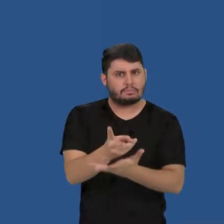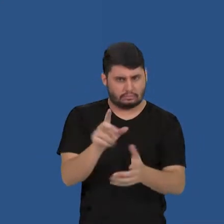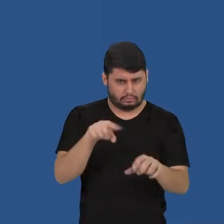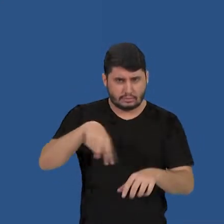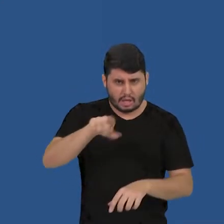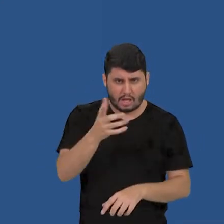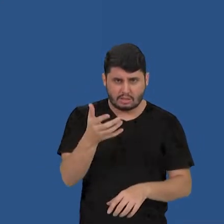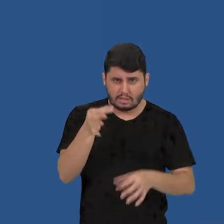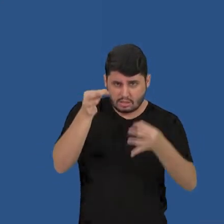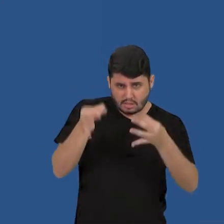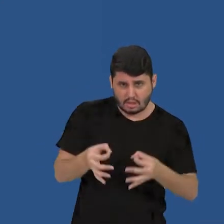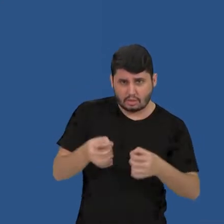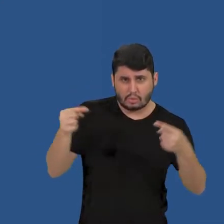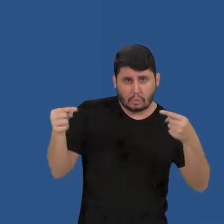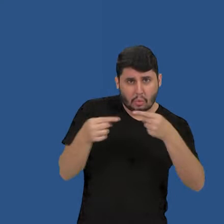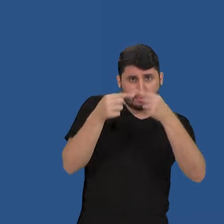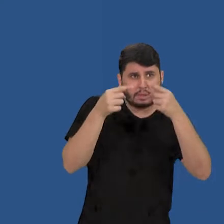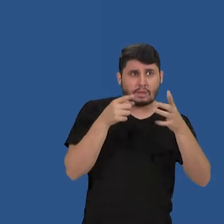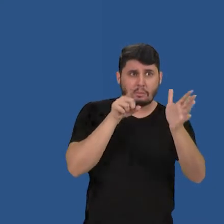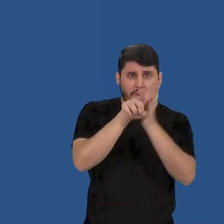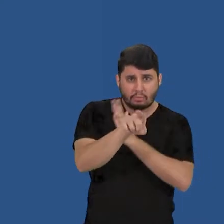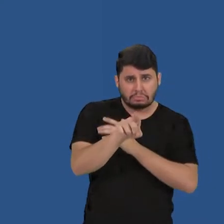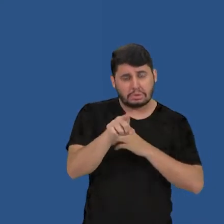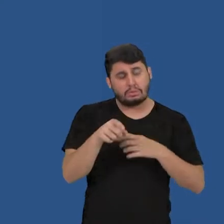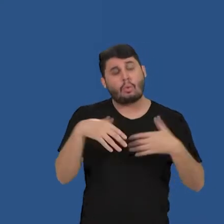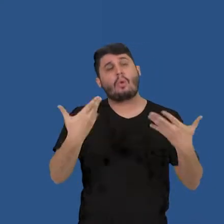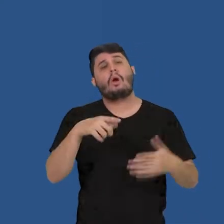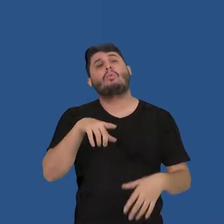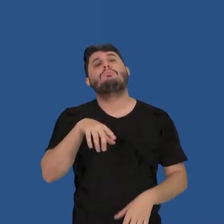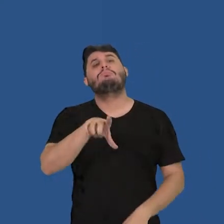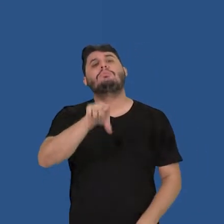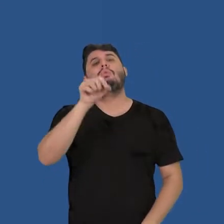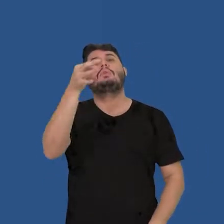Vocês marcariam aqui alternativa nessa questão aí.